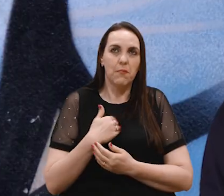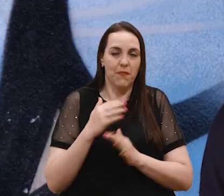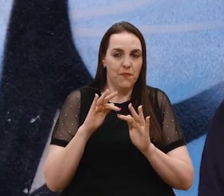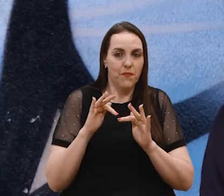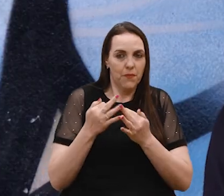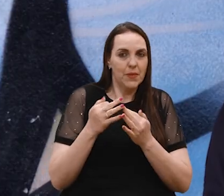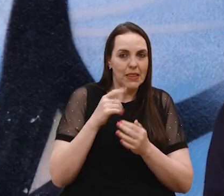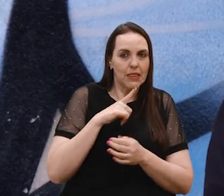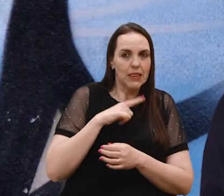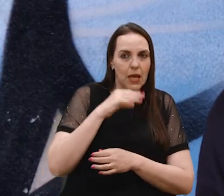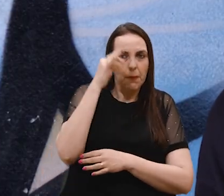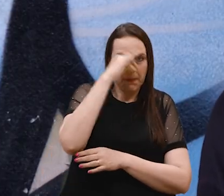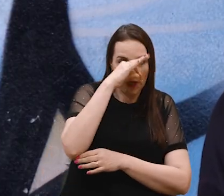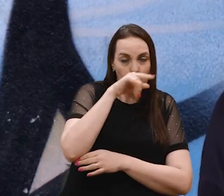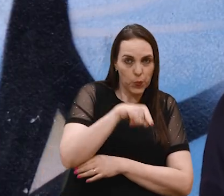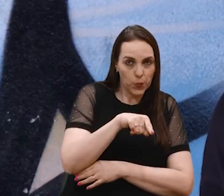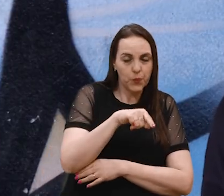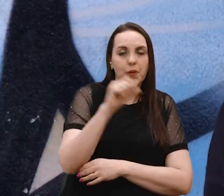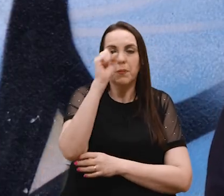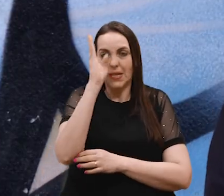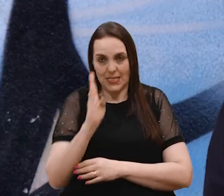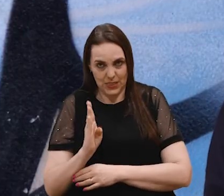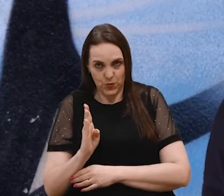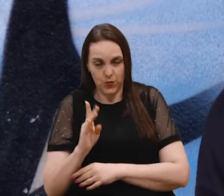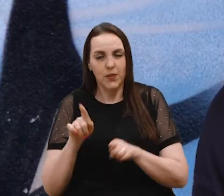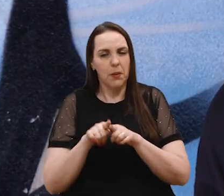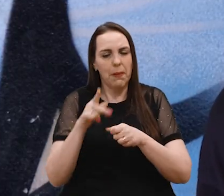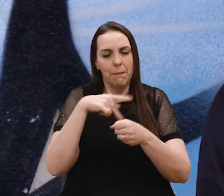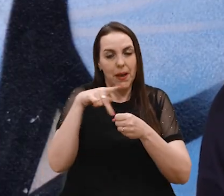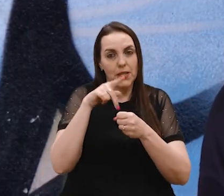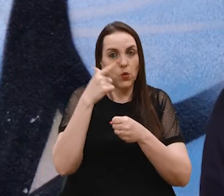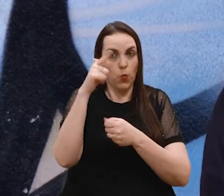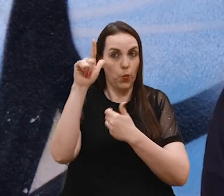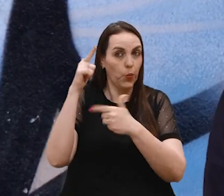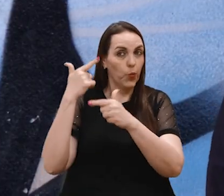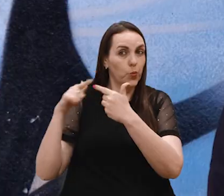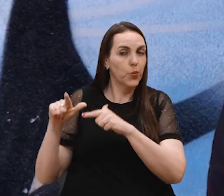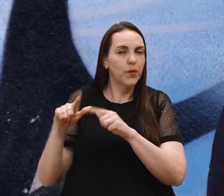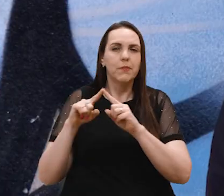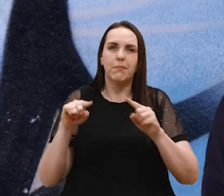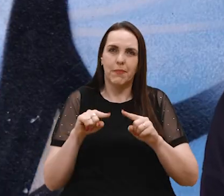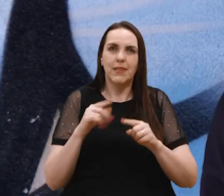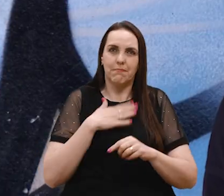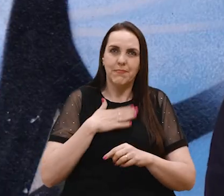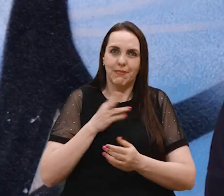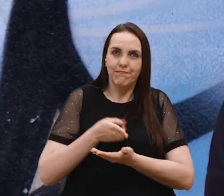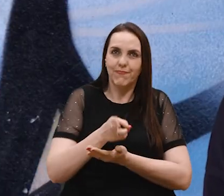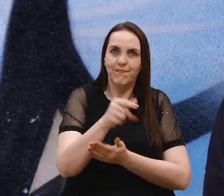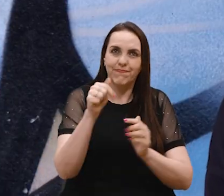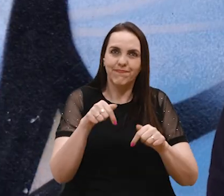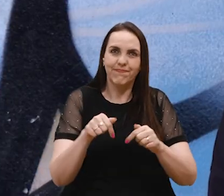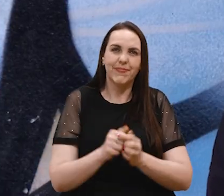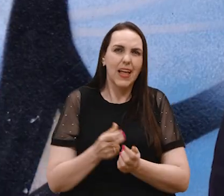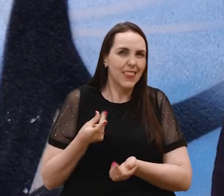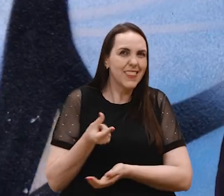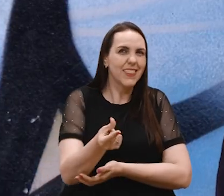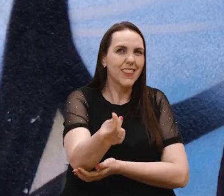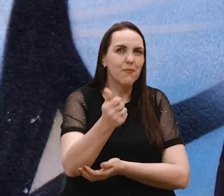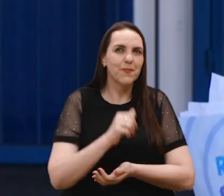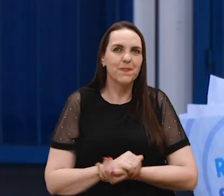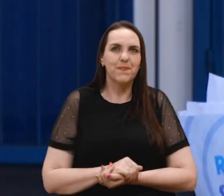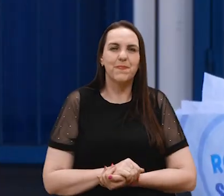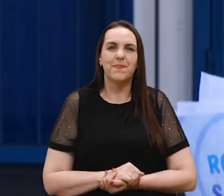está no Peru, eu tenho família no Brasil também, tenho família em outros países, mas a minha vai seguir aqui durante muito